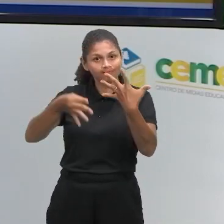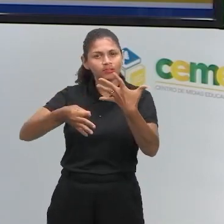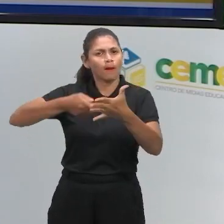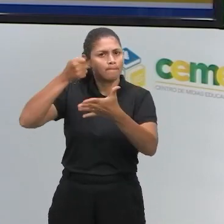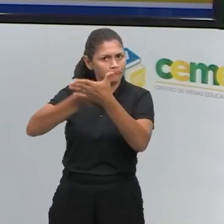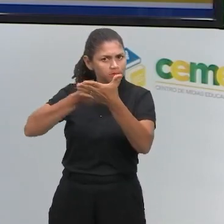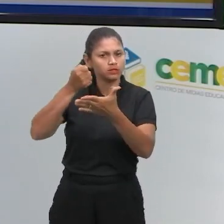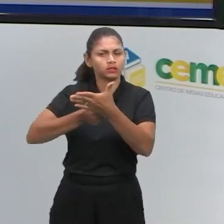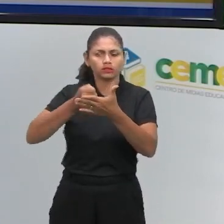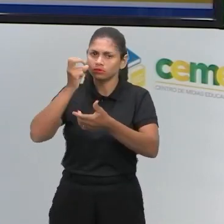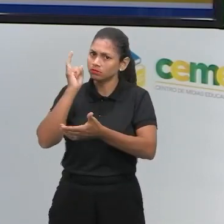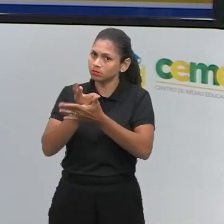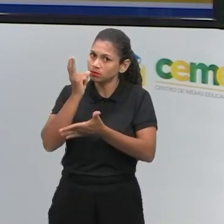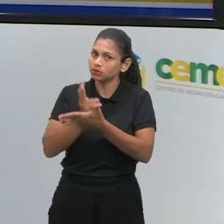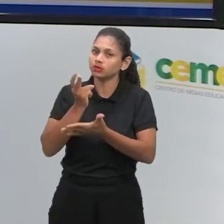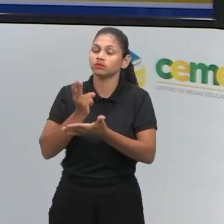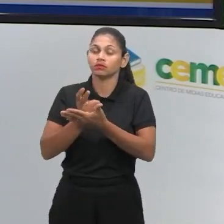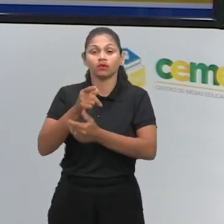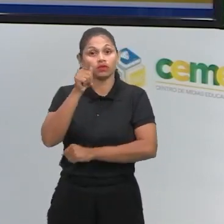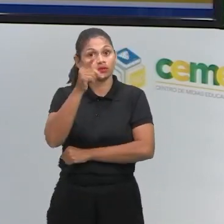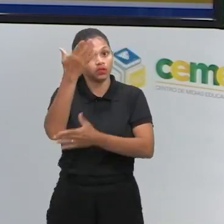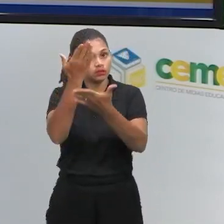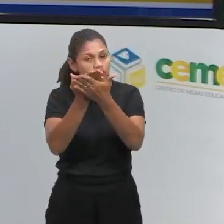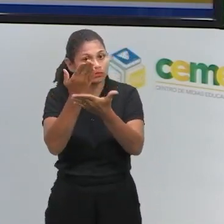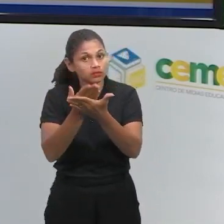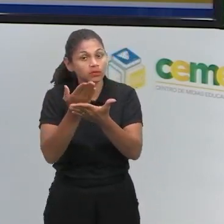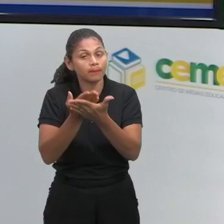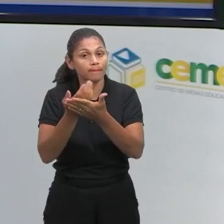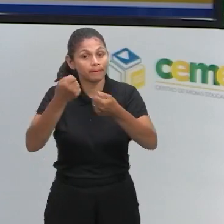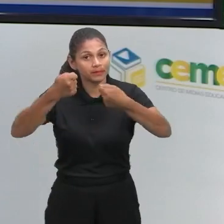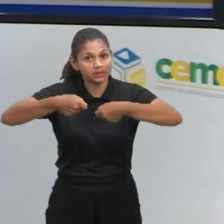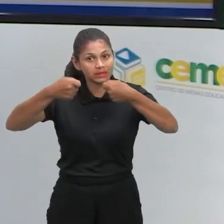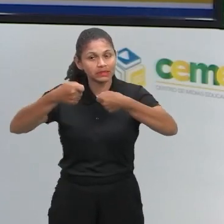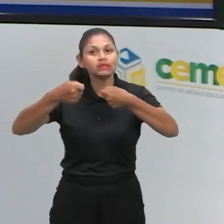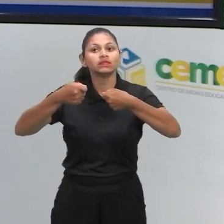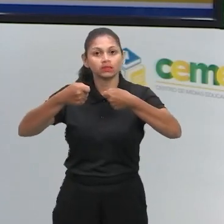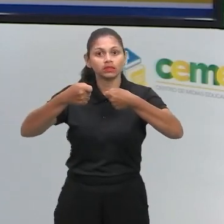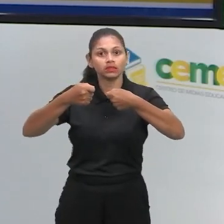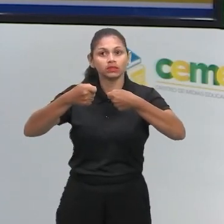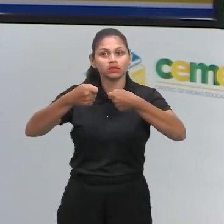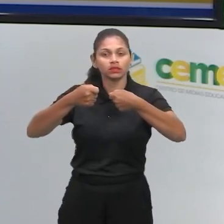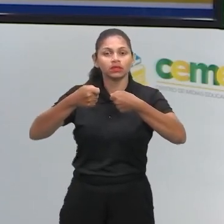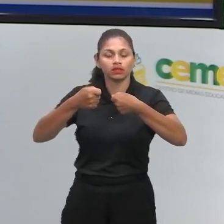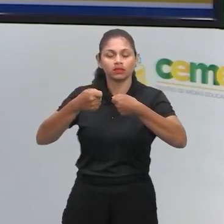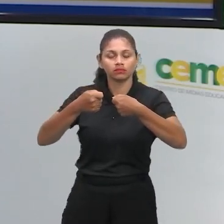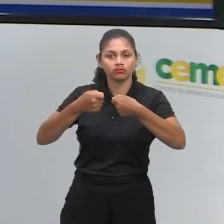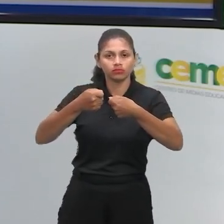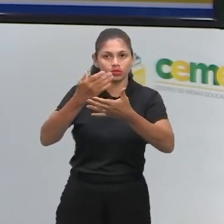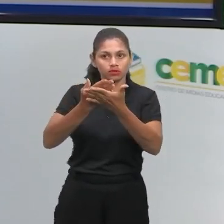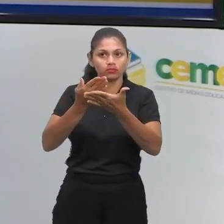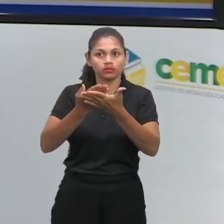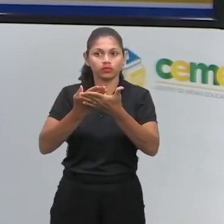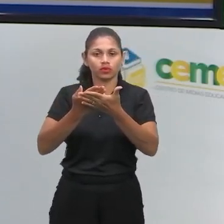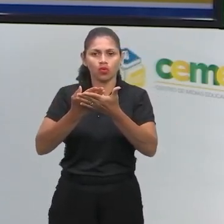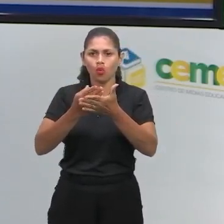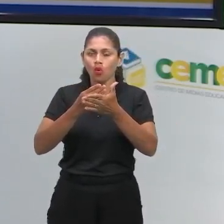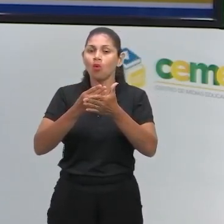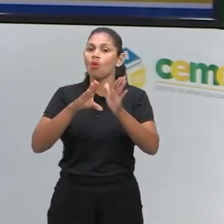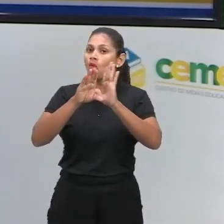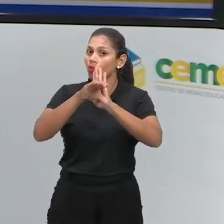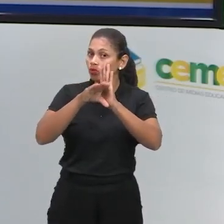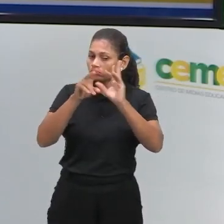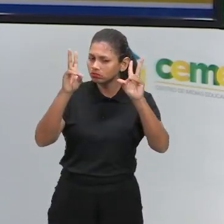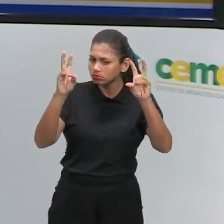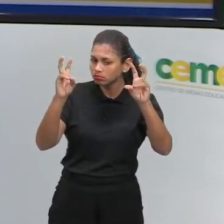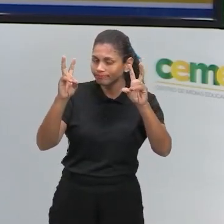que eu devo estudar? Para isso, estudante, que eu trouxe aqui para você o nosso checklist, desses conteúdos que são cobrados na sua prova. Dessa